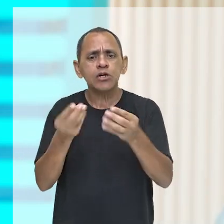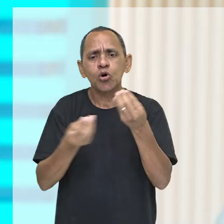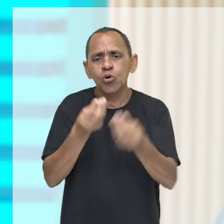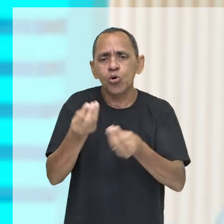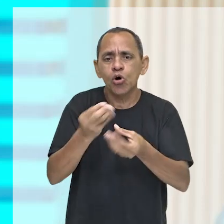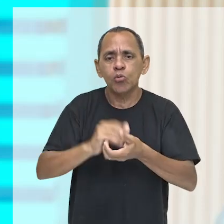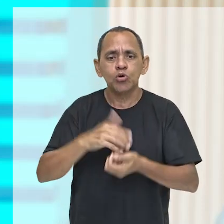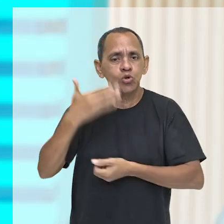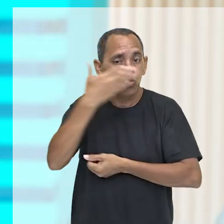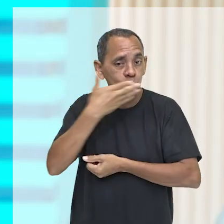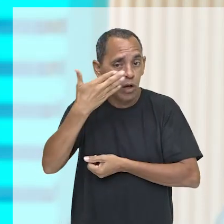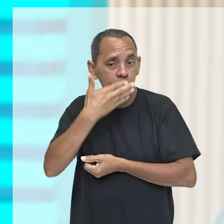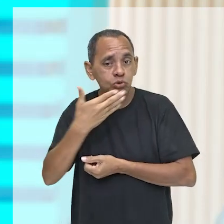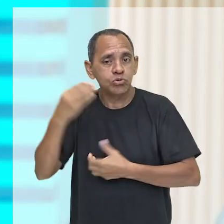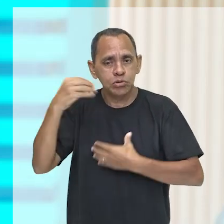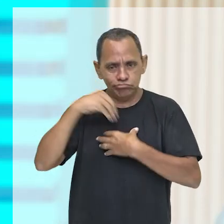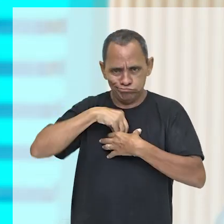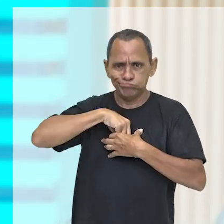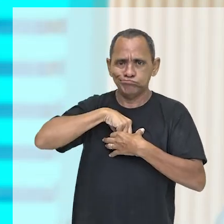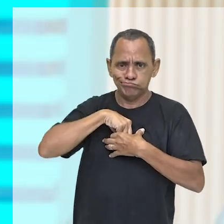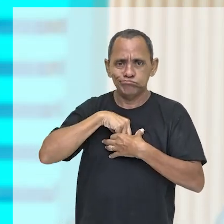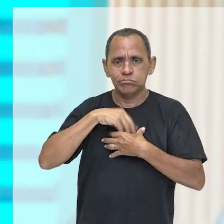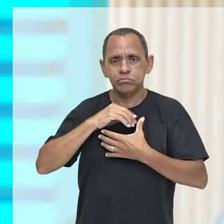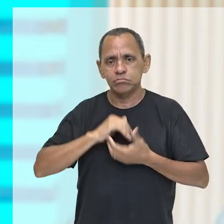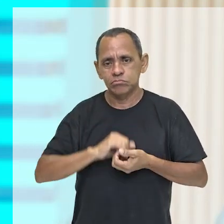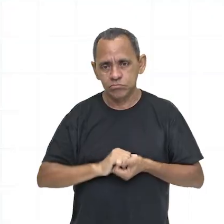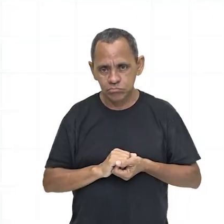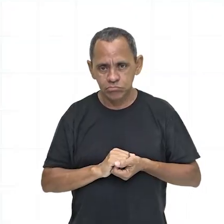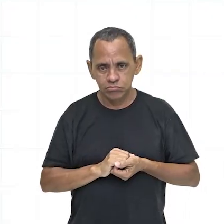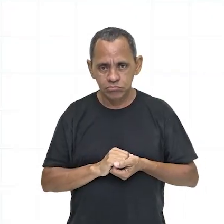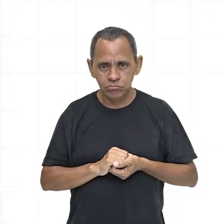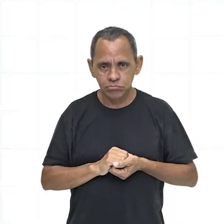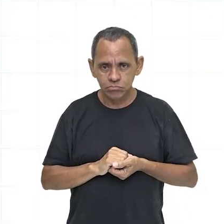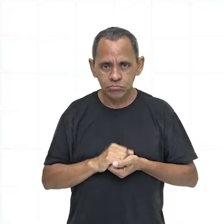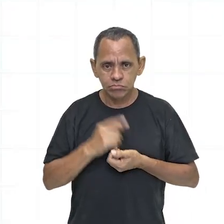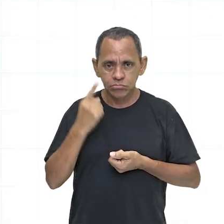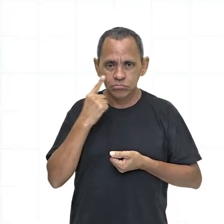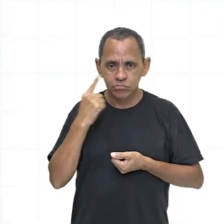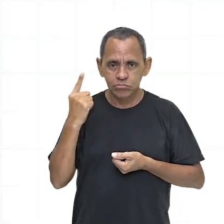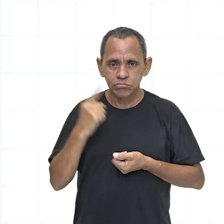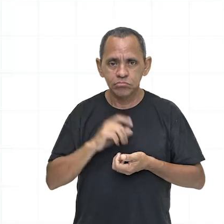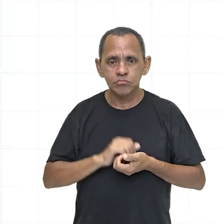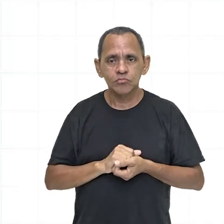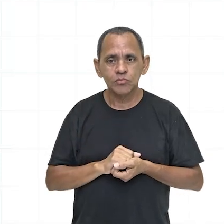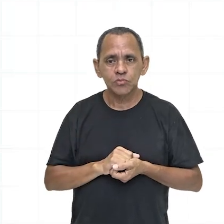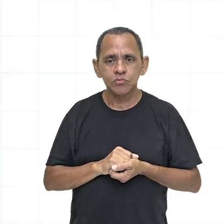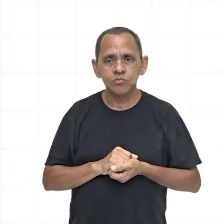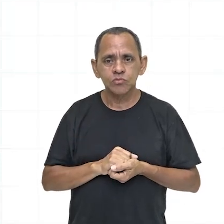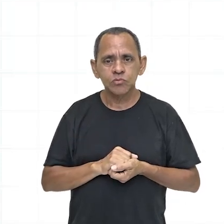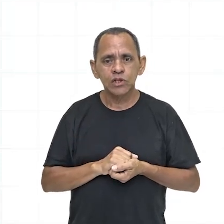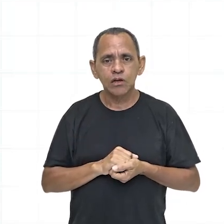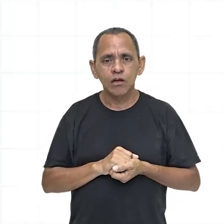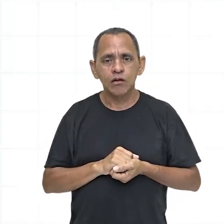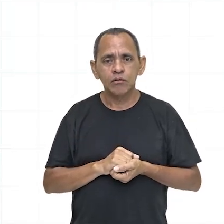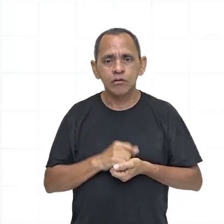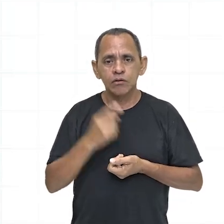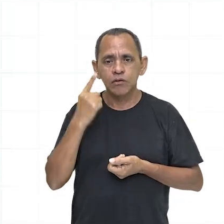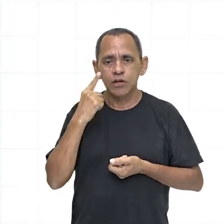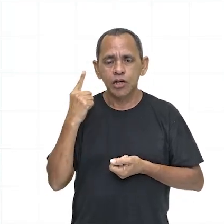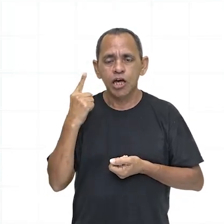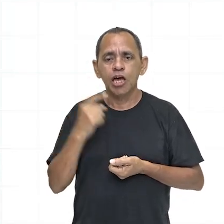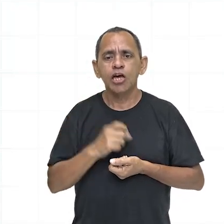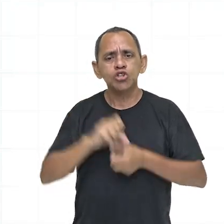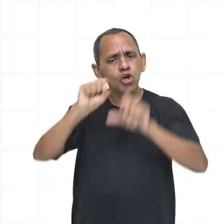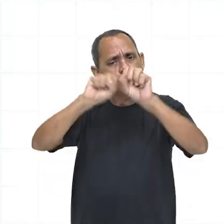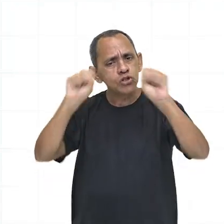açúcar no nosso organismo. Vamos me acompanhar aqui nessa imagem. Vejam aí, nós temos aqui o sistema